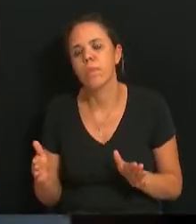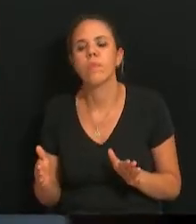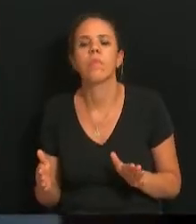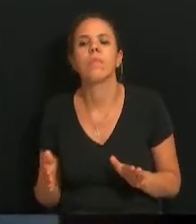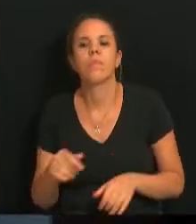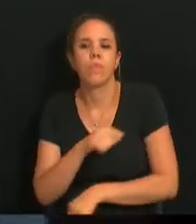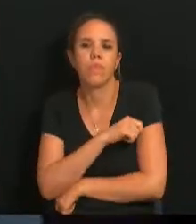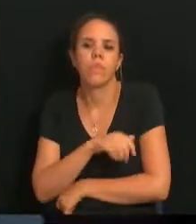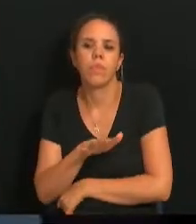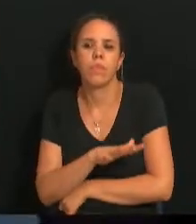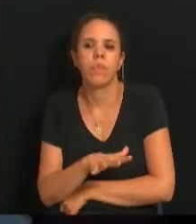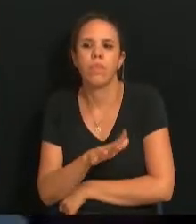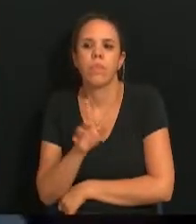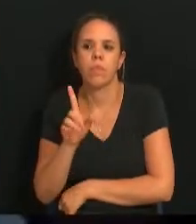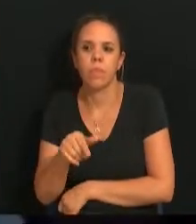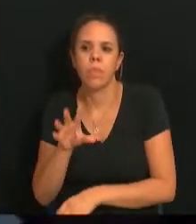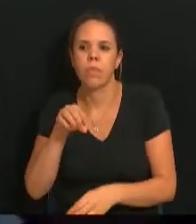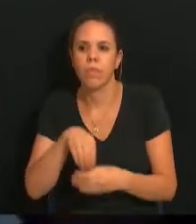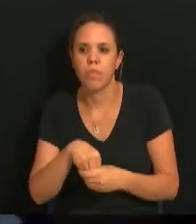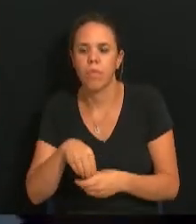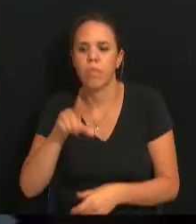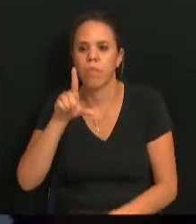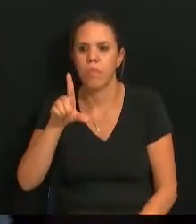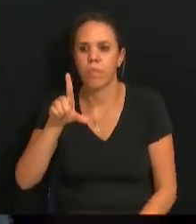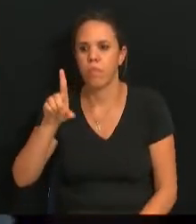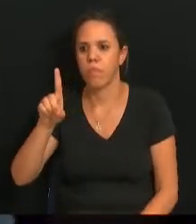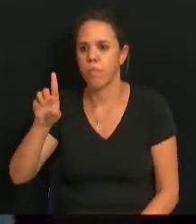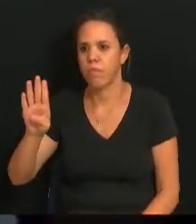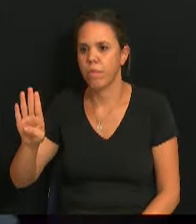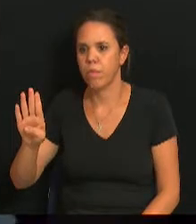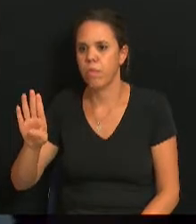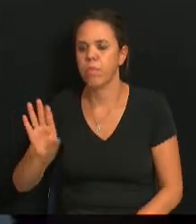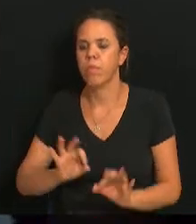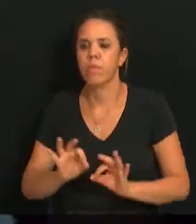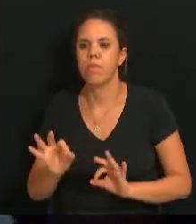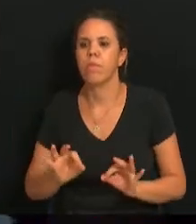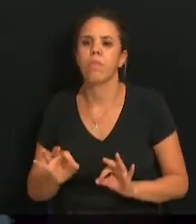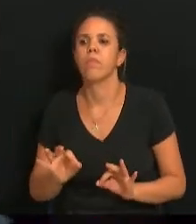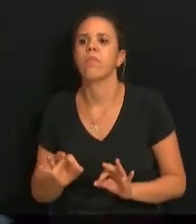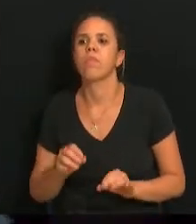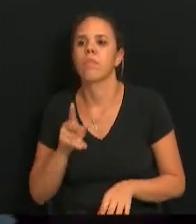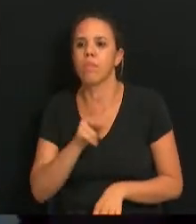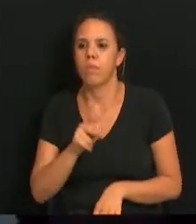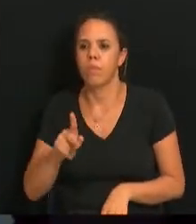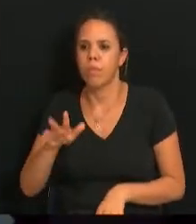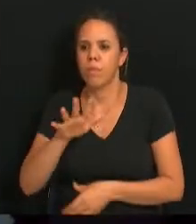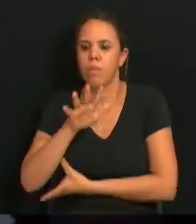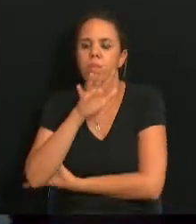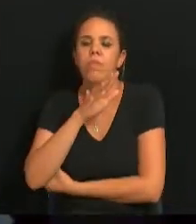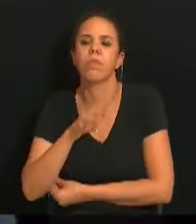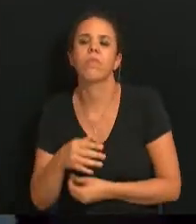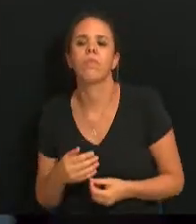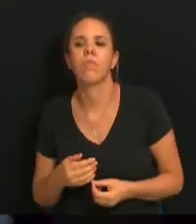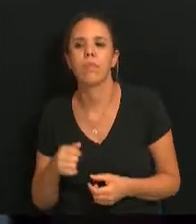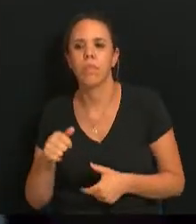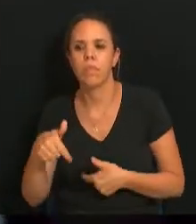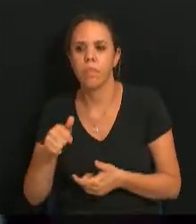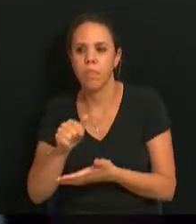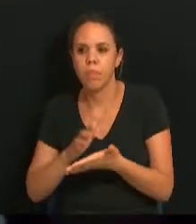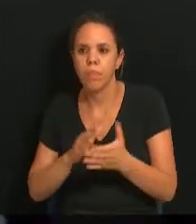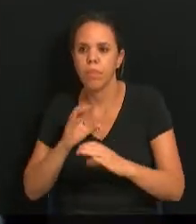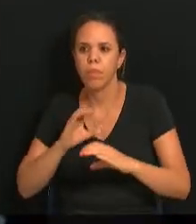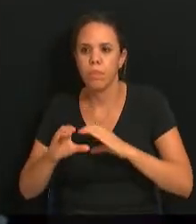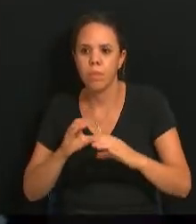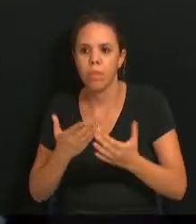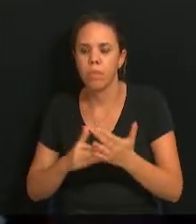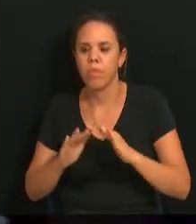aluno é algo previsto também na LDB, que é a colaboração dos docentes e docentes nas atividades de articulação da escola